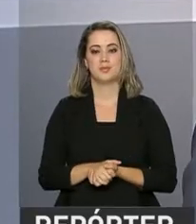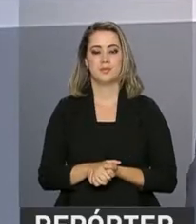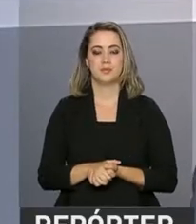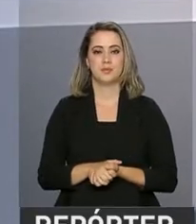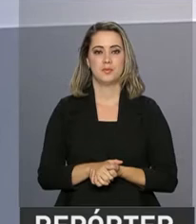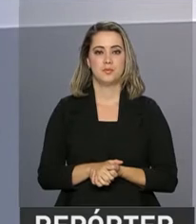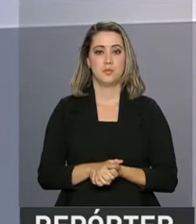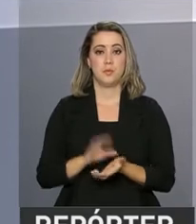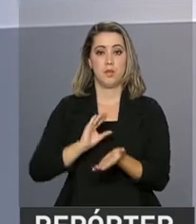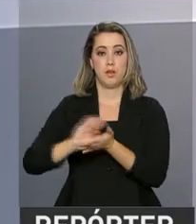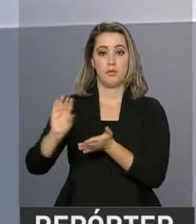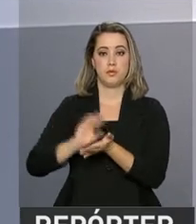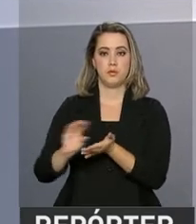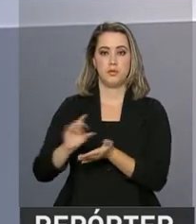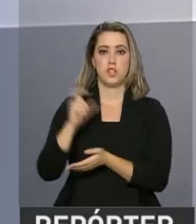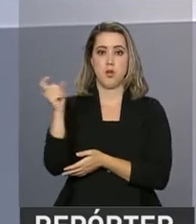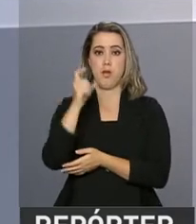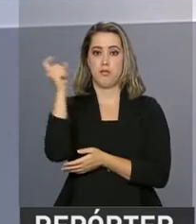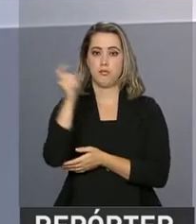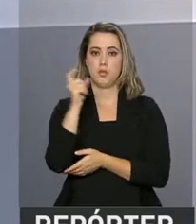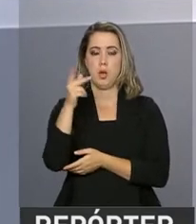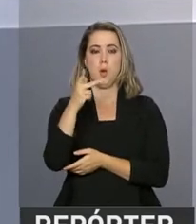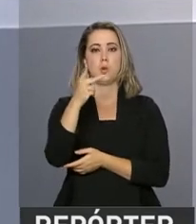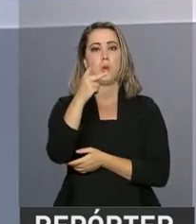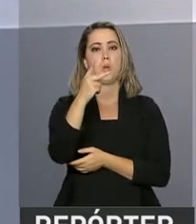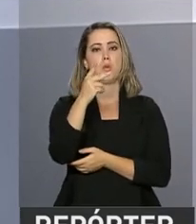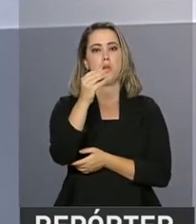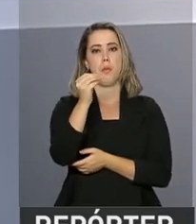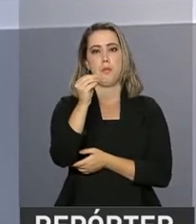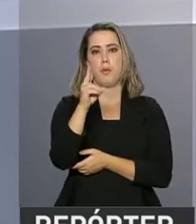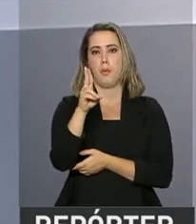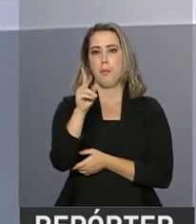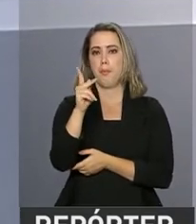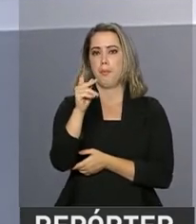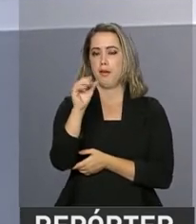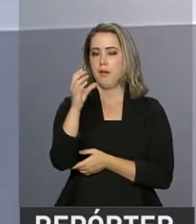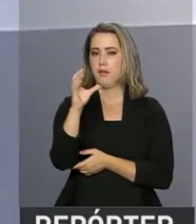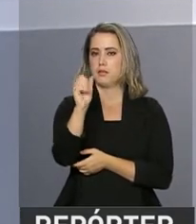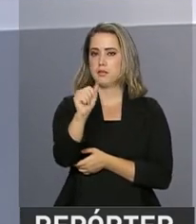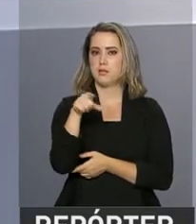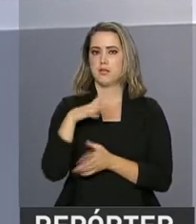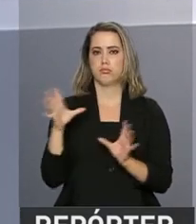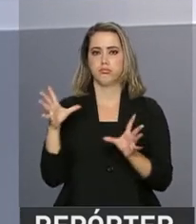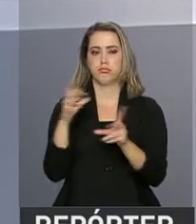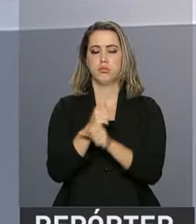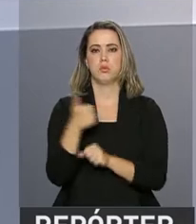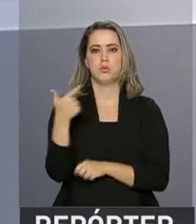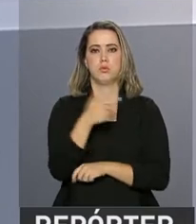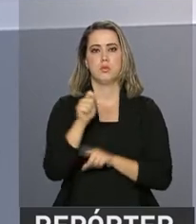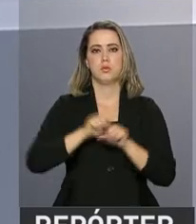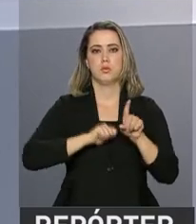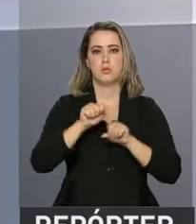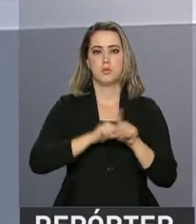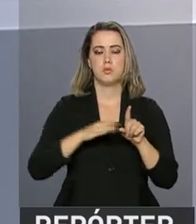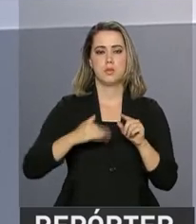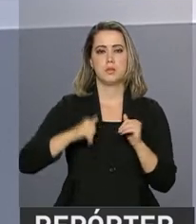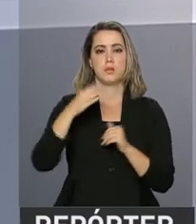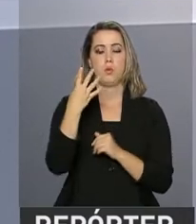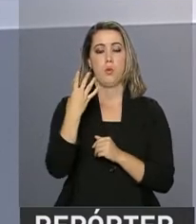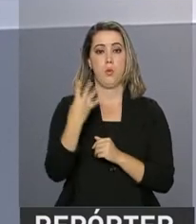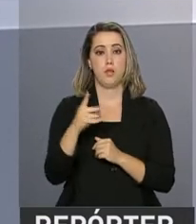investimentos em alta na poupança no acumulado de 12 meses até maio a caderneta registrou ganho real de